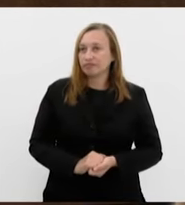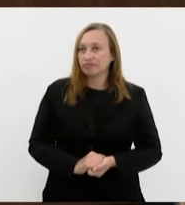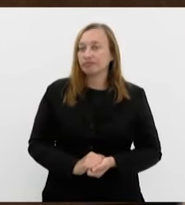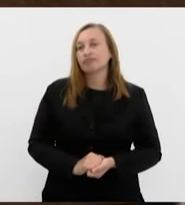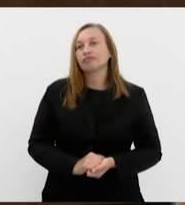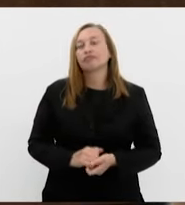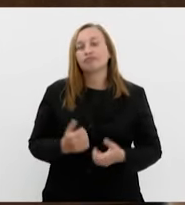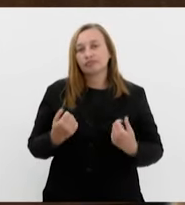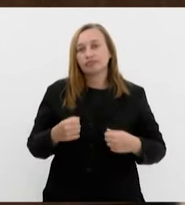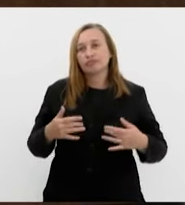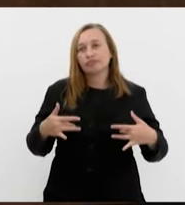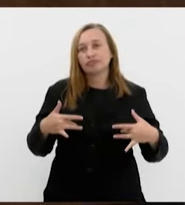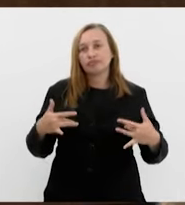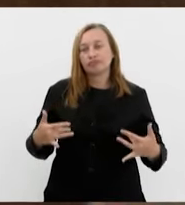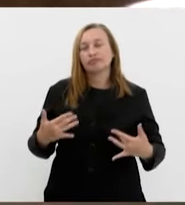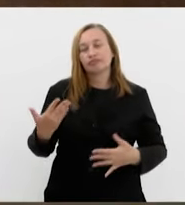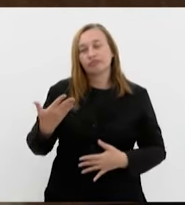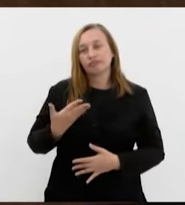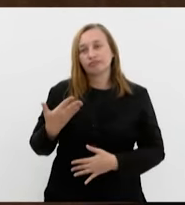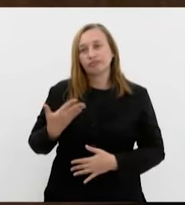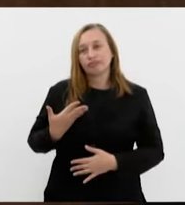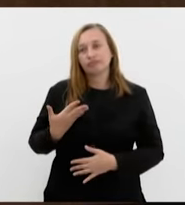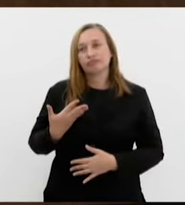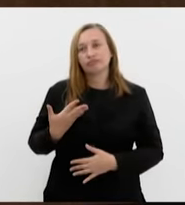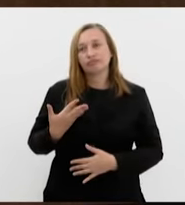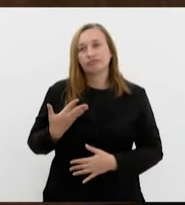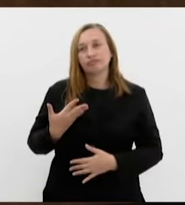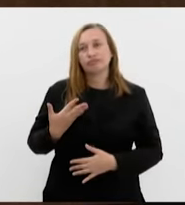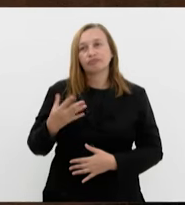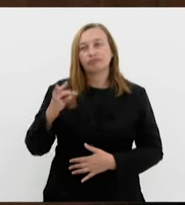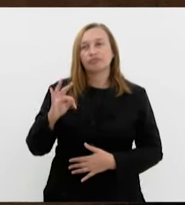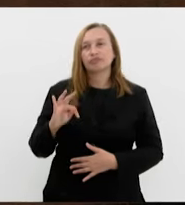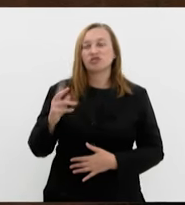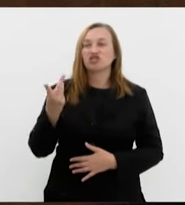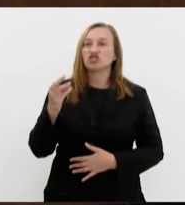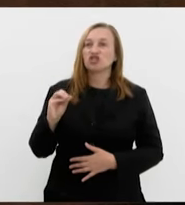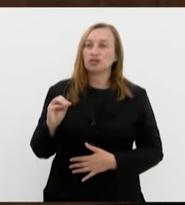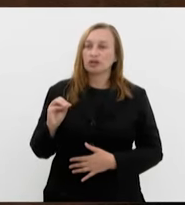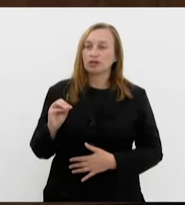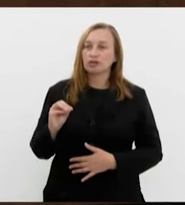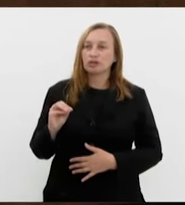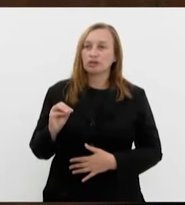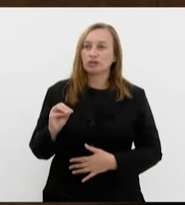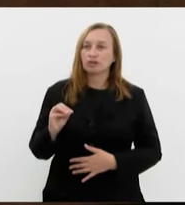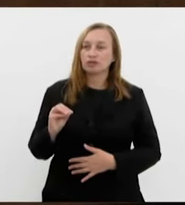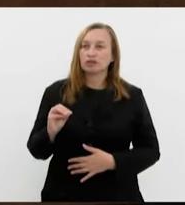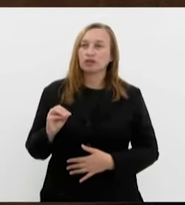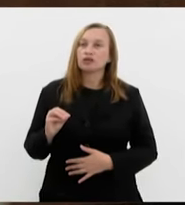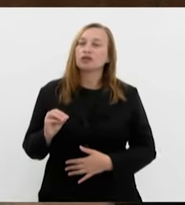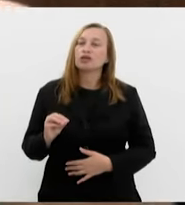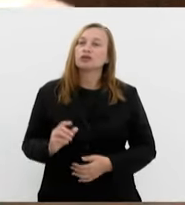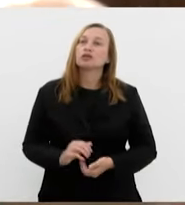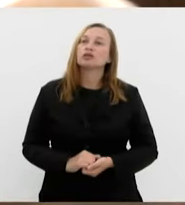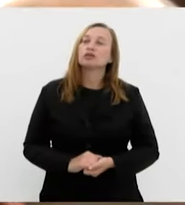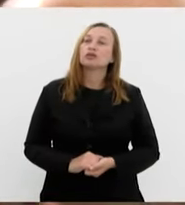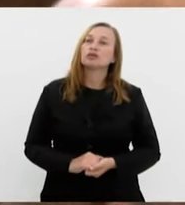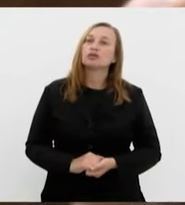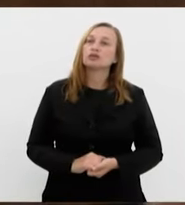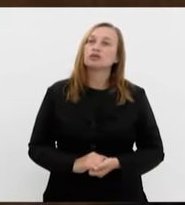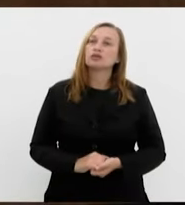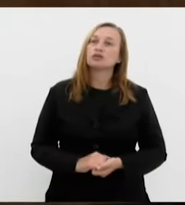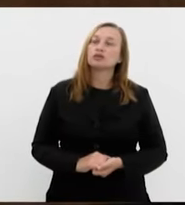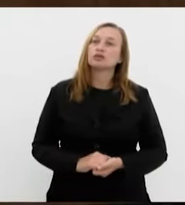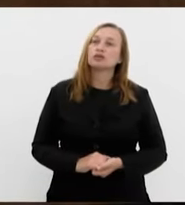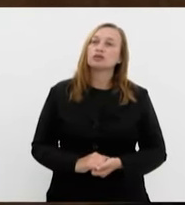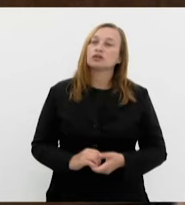solidariedade ao meu amigo, ao nosso amigo Tiago Pampolha, que recente se